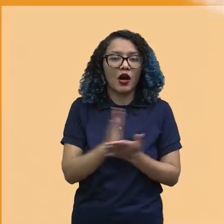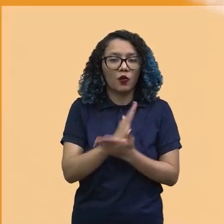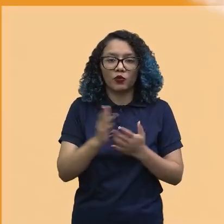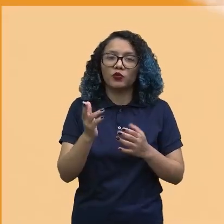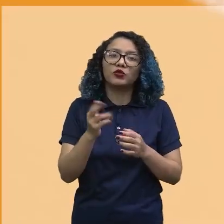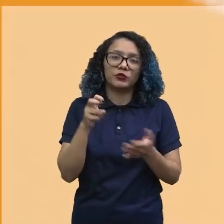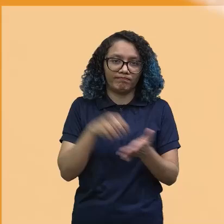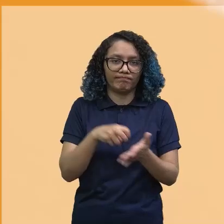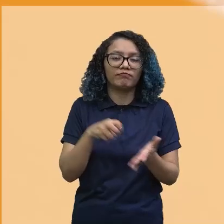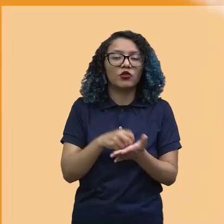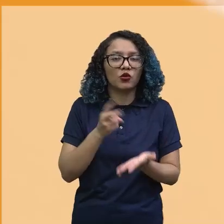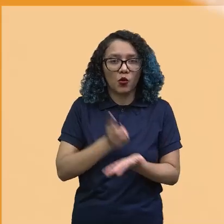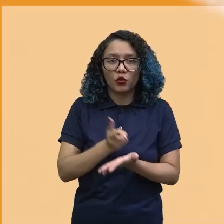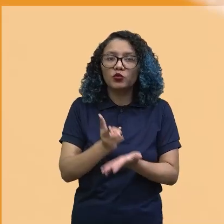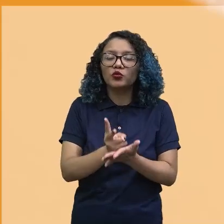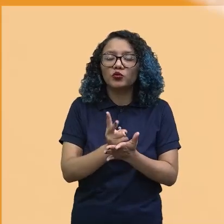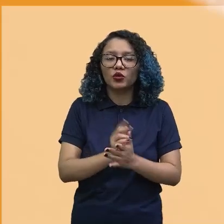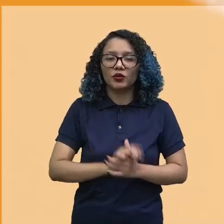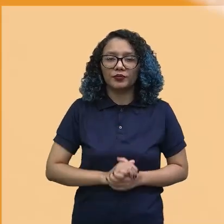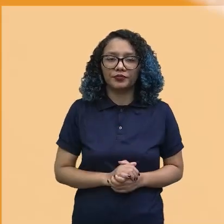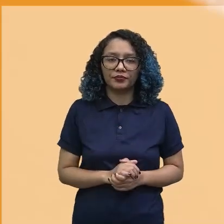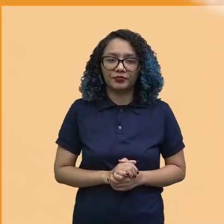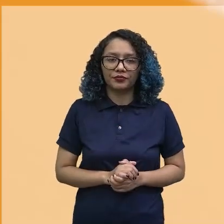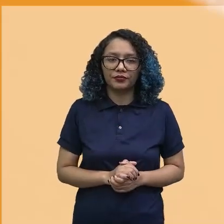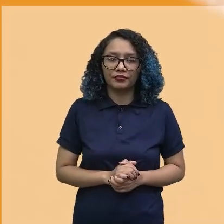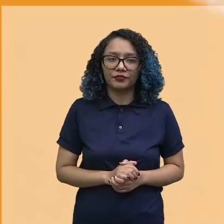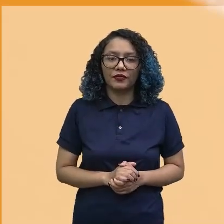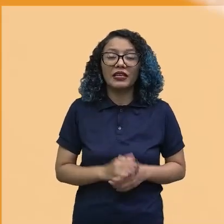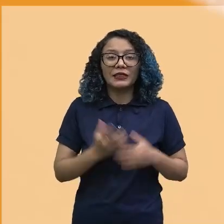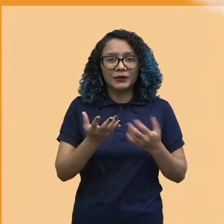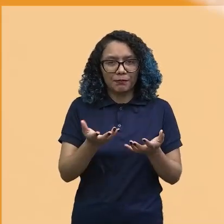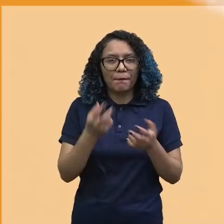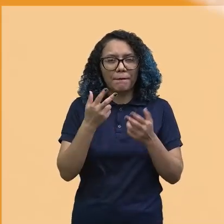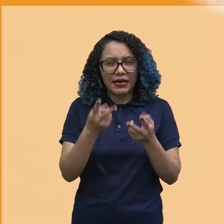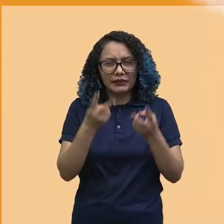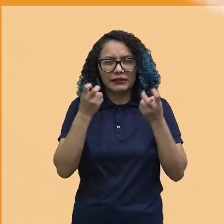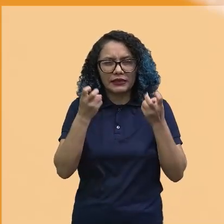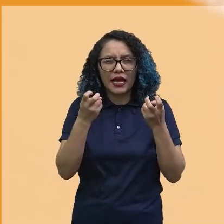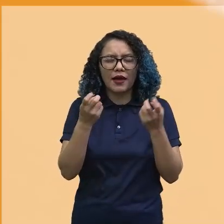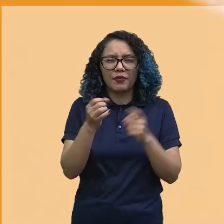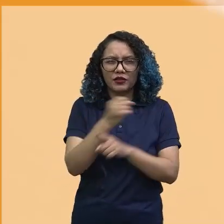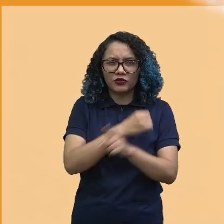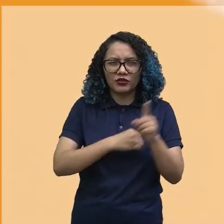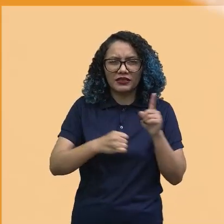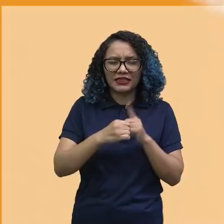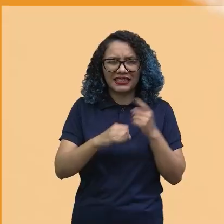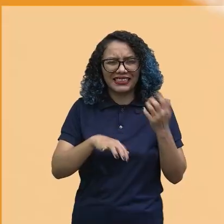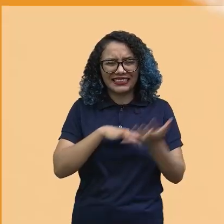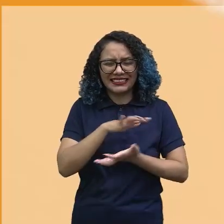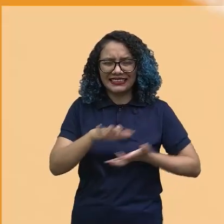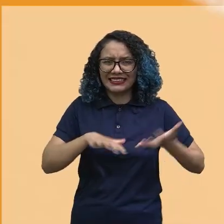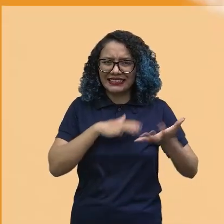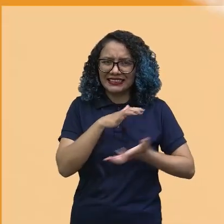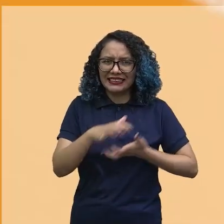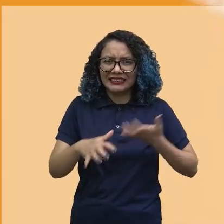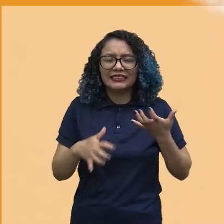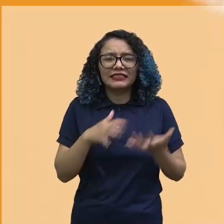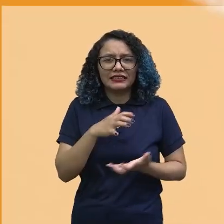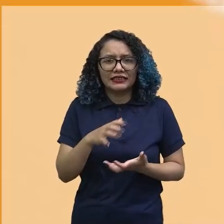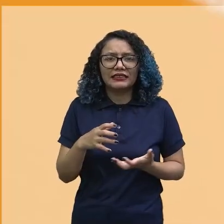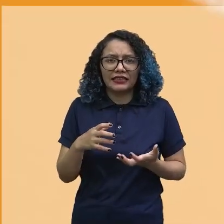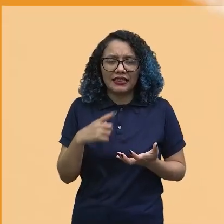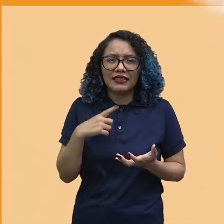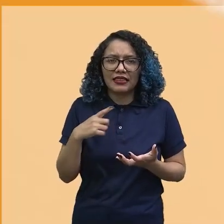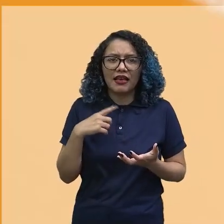sendo punidos. Aí a gente percebe toda uma tensão social em meio a esse processo, né, ali na